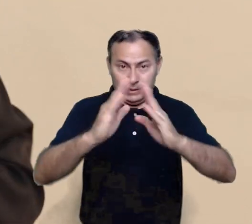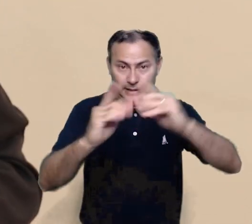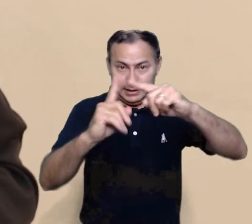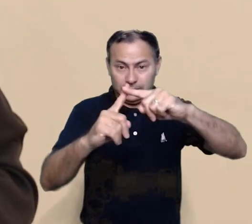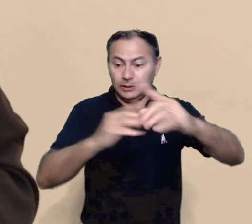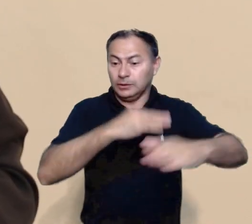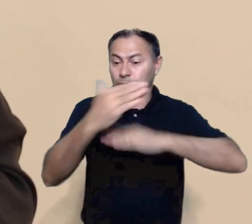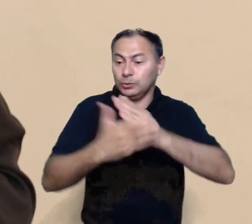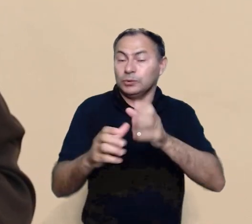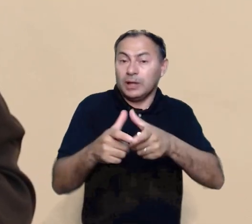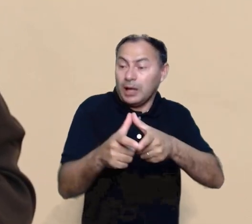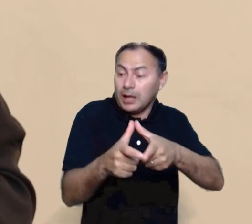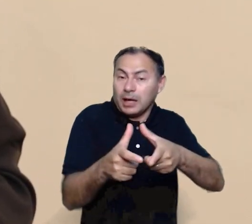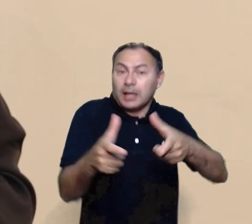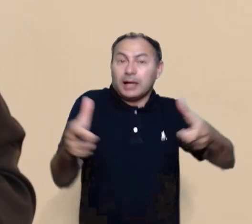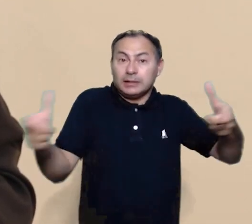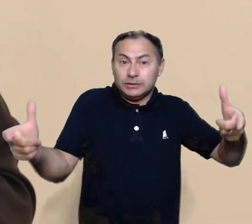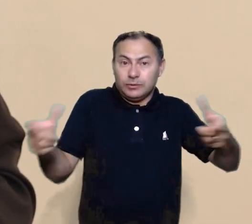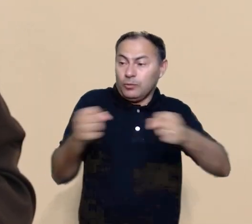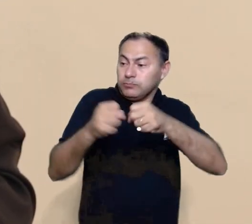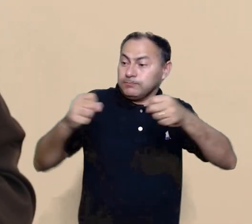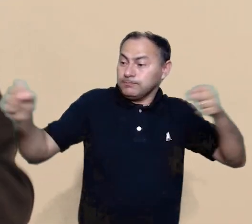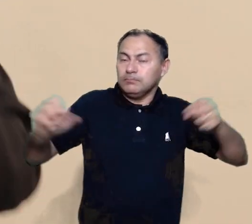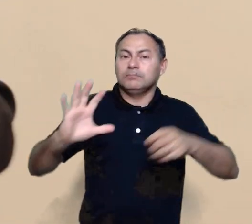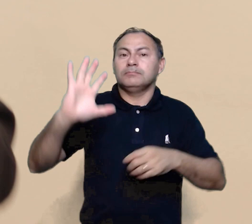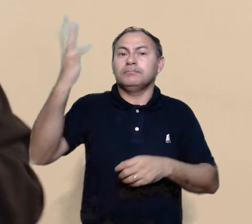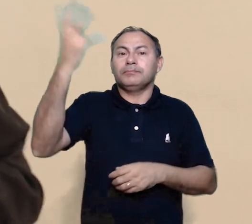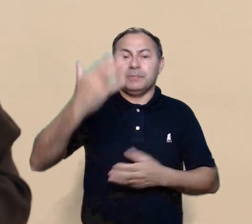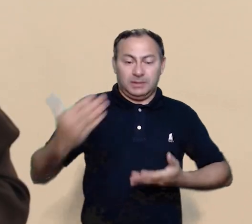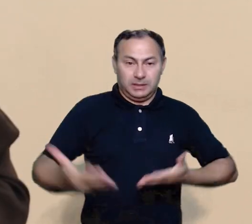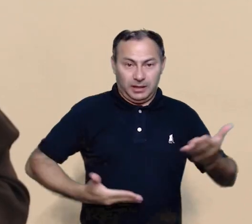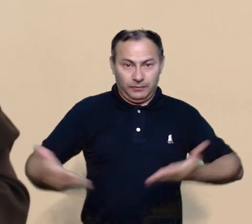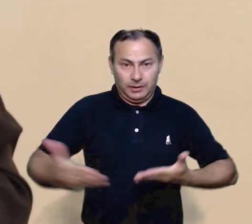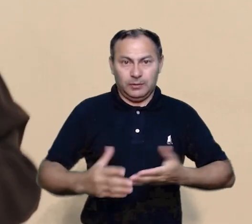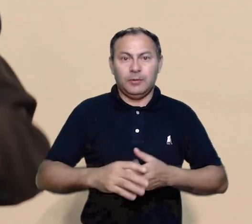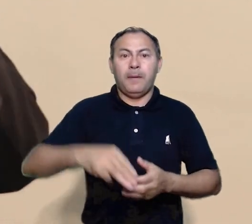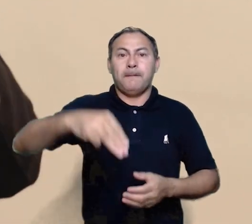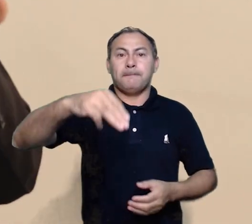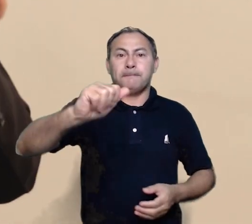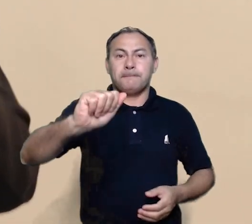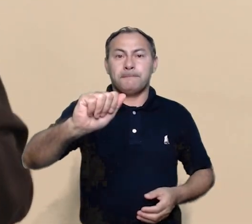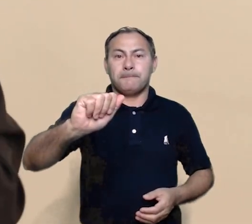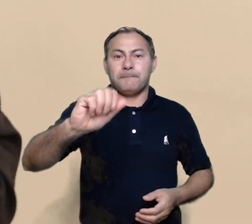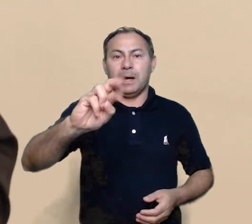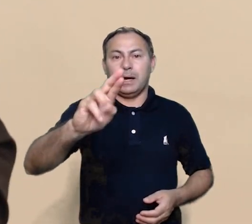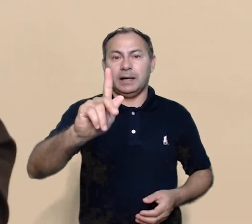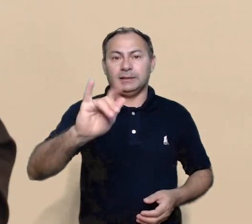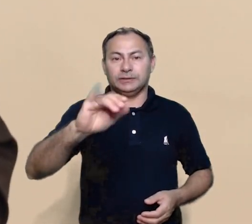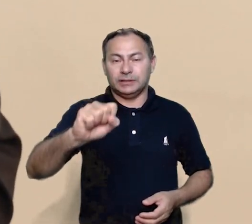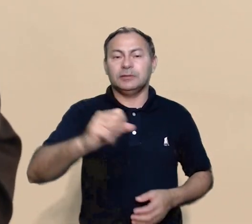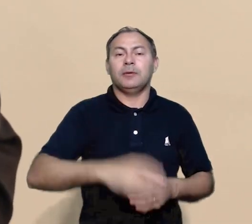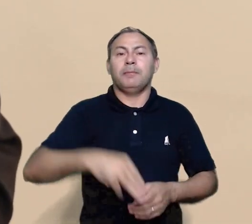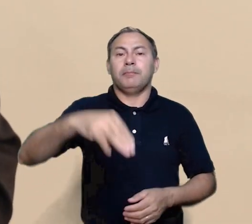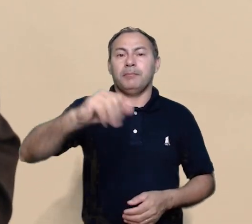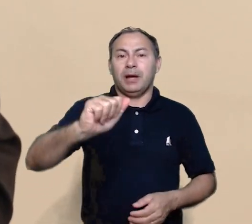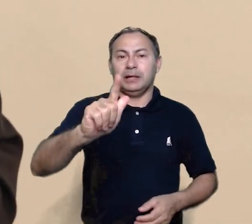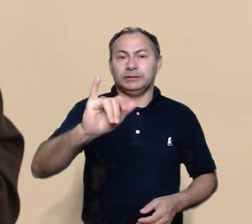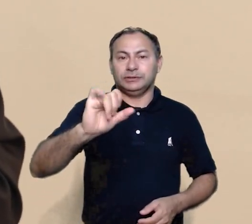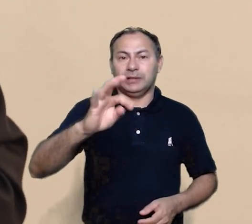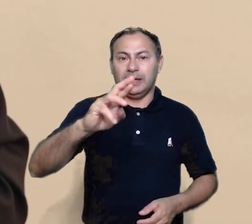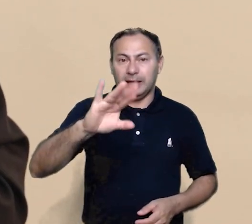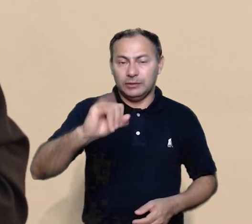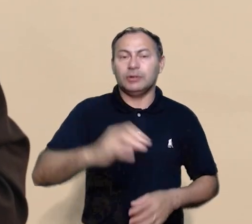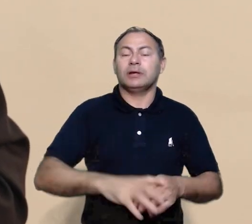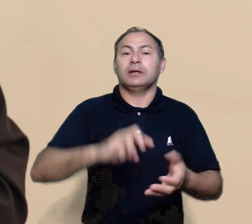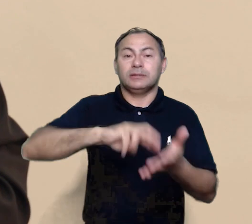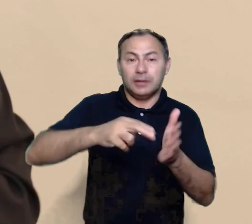na igreja tudo que é grande acontece no serviço então o que é magis é também minis por isso o magistério é